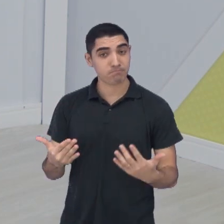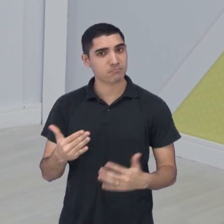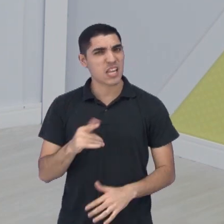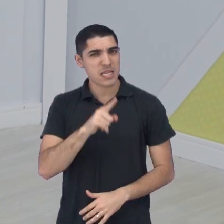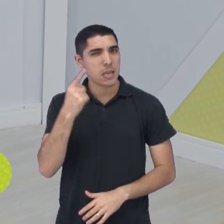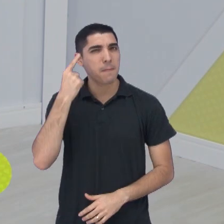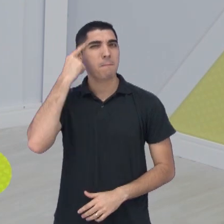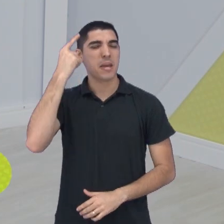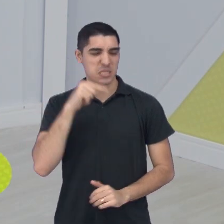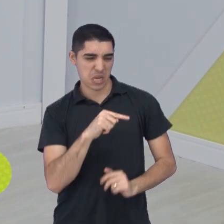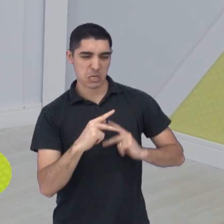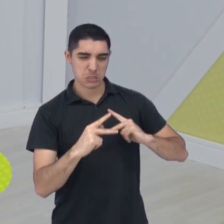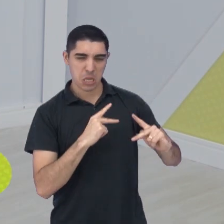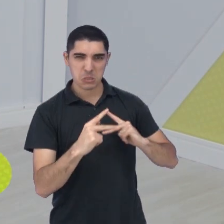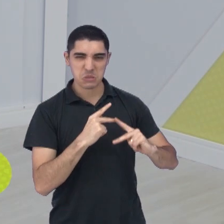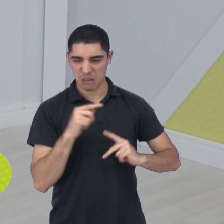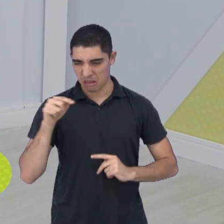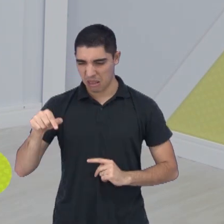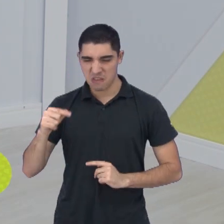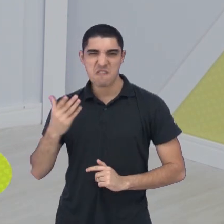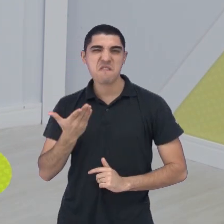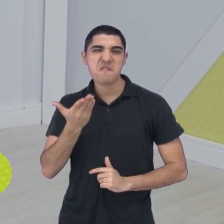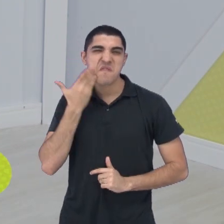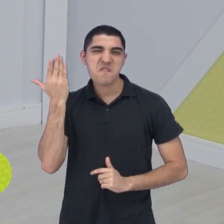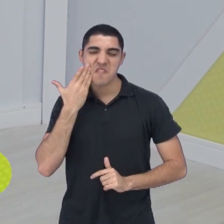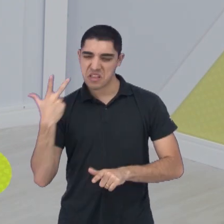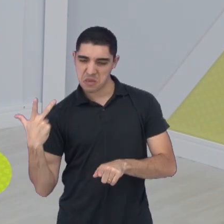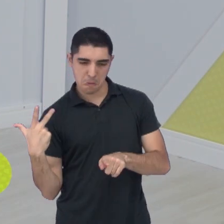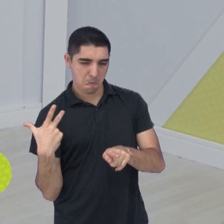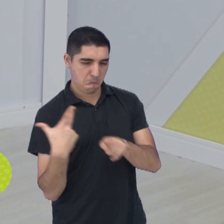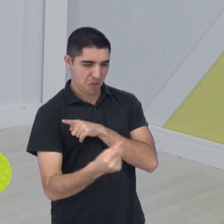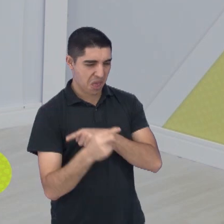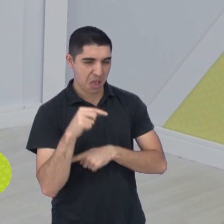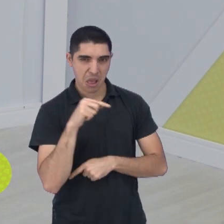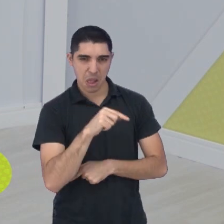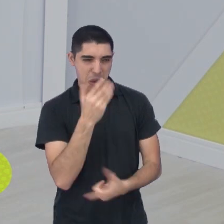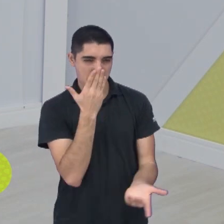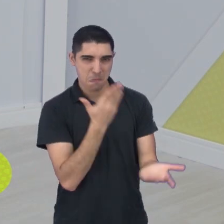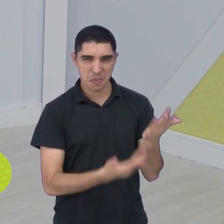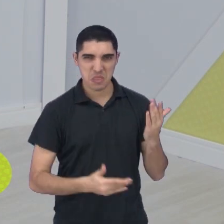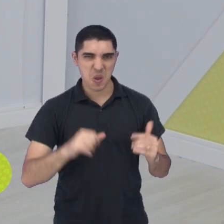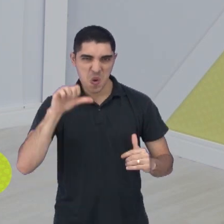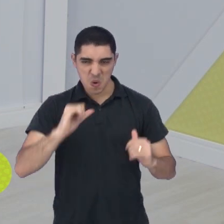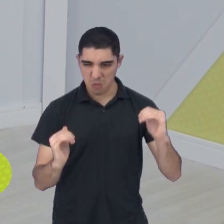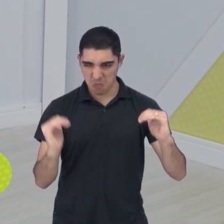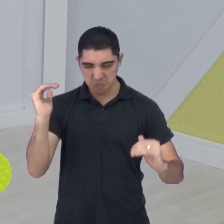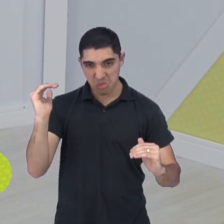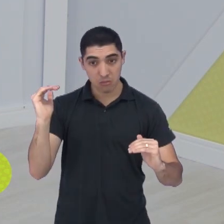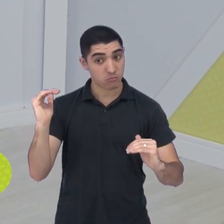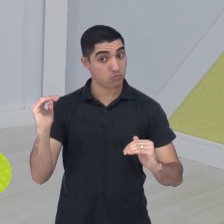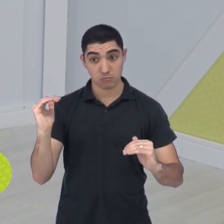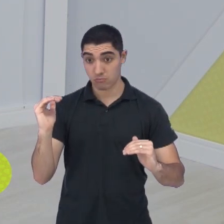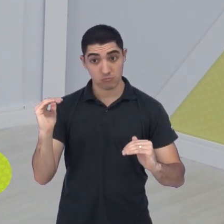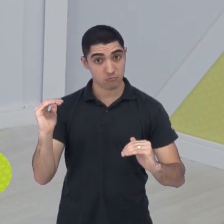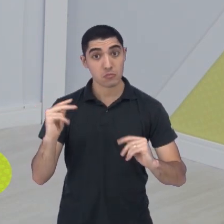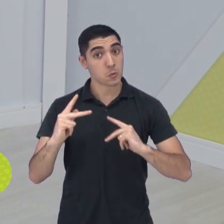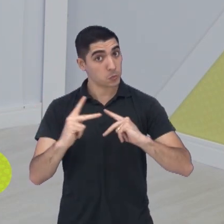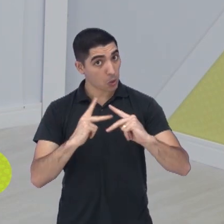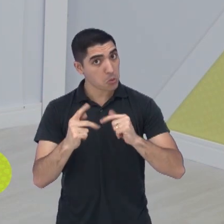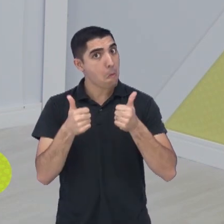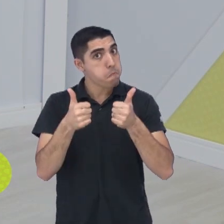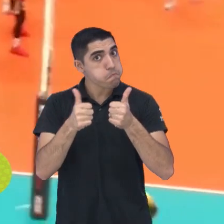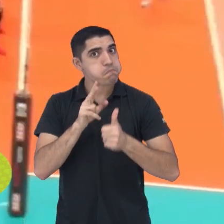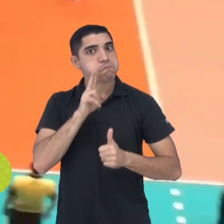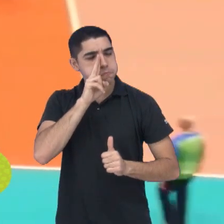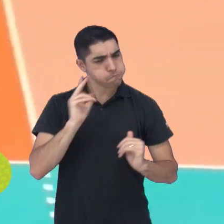achou que o São José seria atropelado pelos atuais campeões da Superliga Foi bem assim não, hein? São José começou o